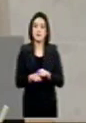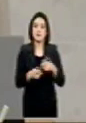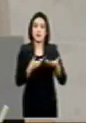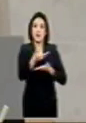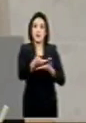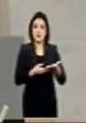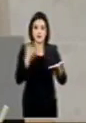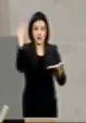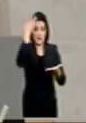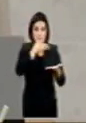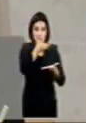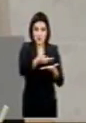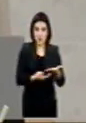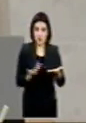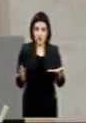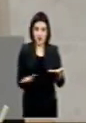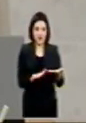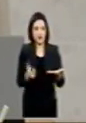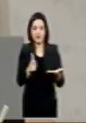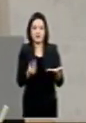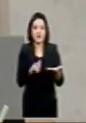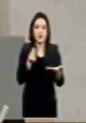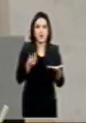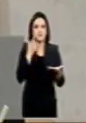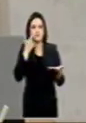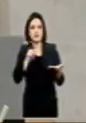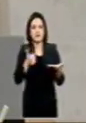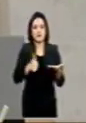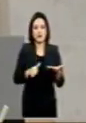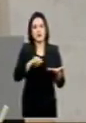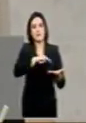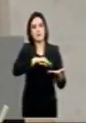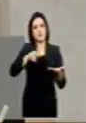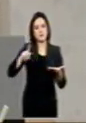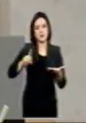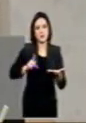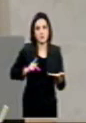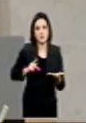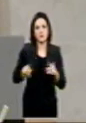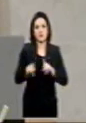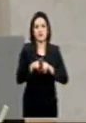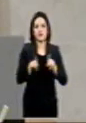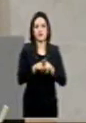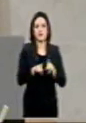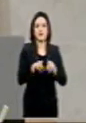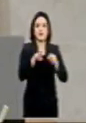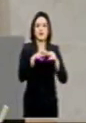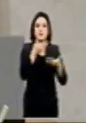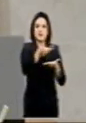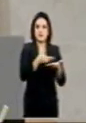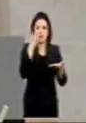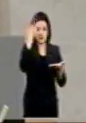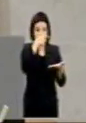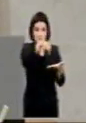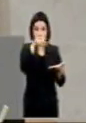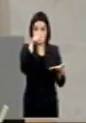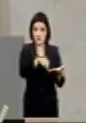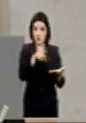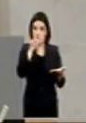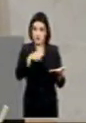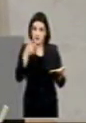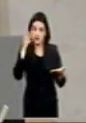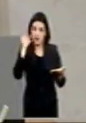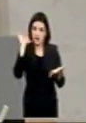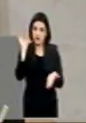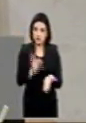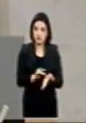processual, qualquer juízo de valor do próprio Ministério Público titular da ação penal sobre se essas provas são rígidas, se